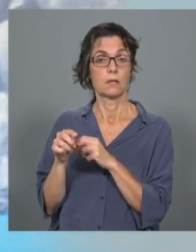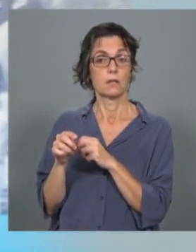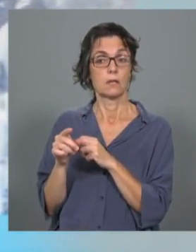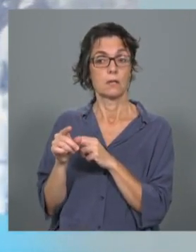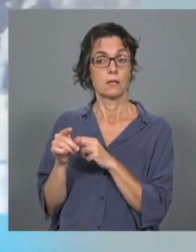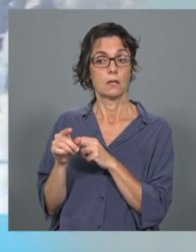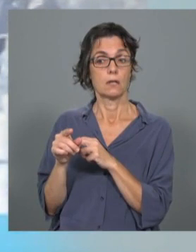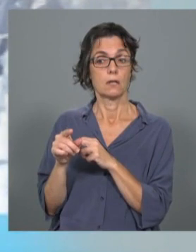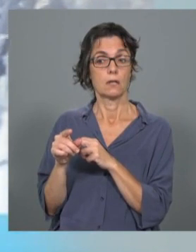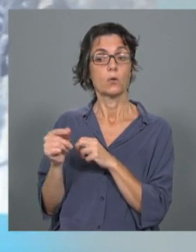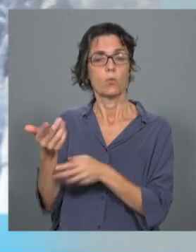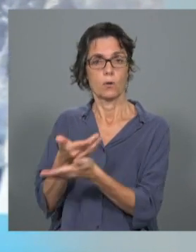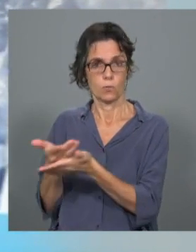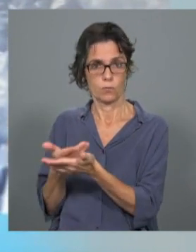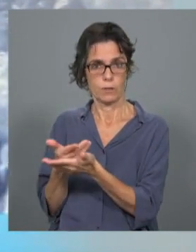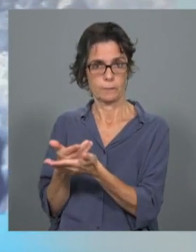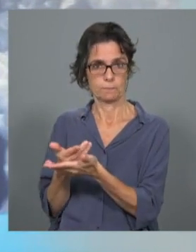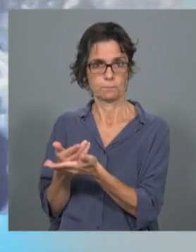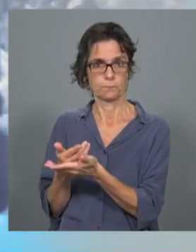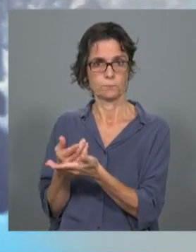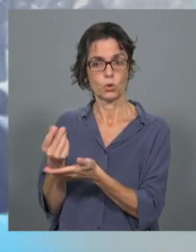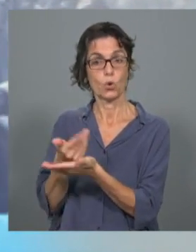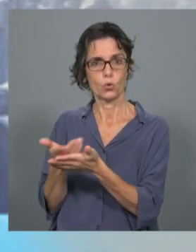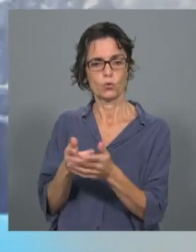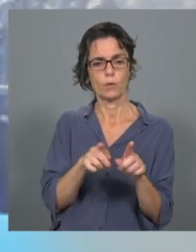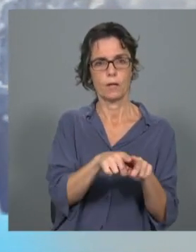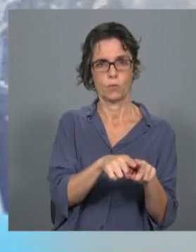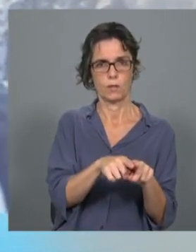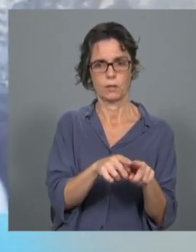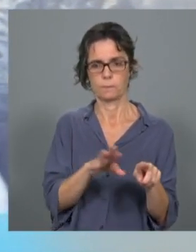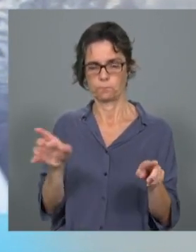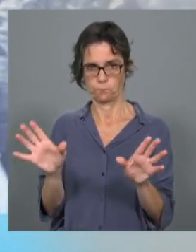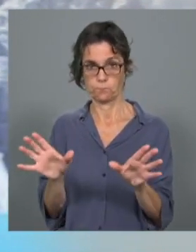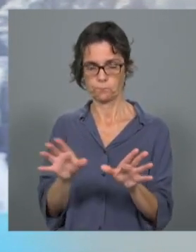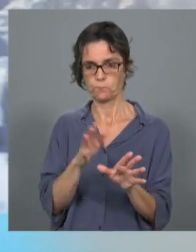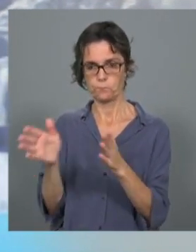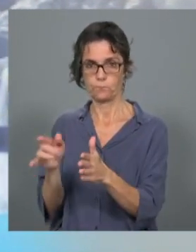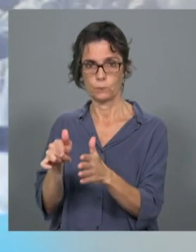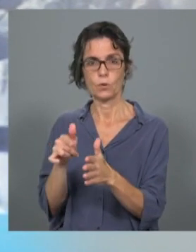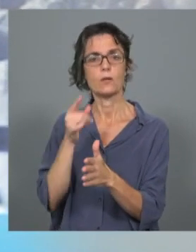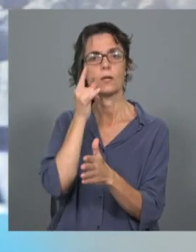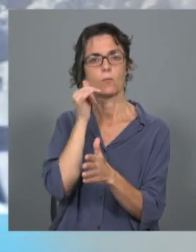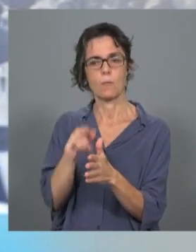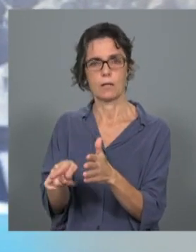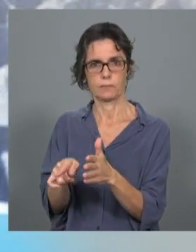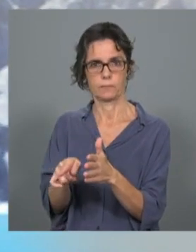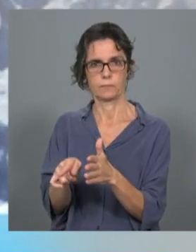Porque por um lado está a palavra pai, a experiência não há fraternidade sem